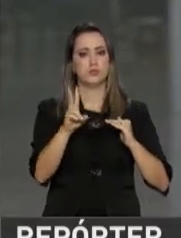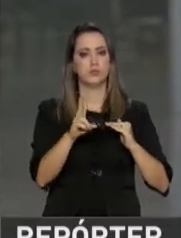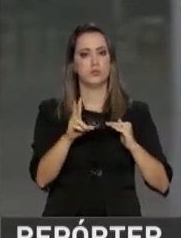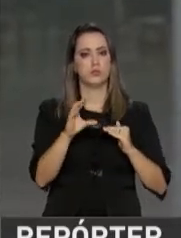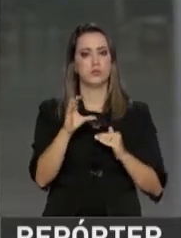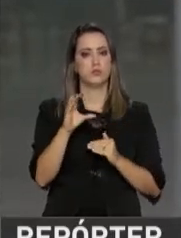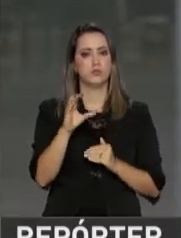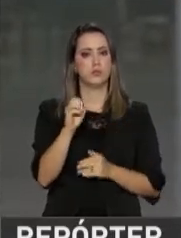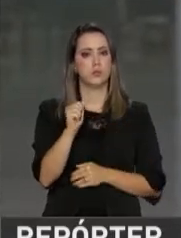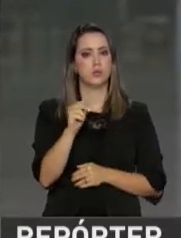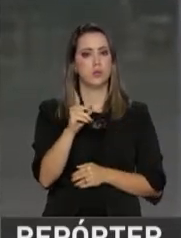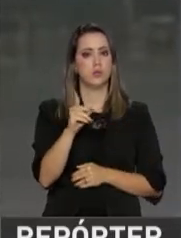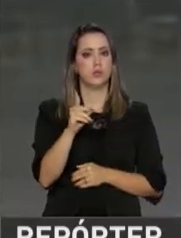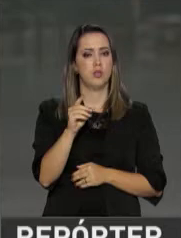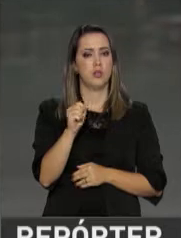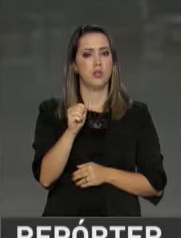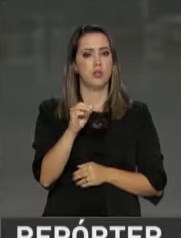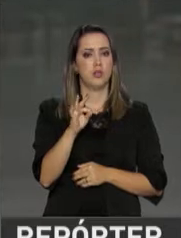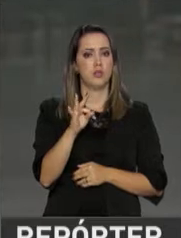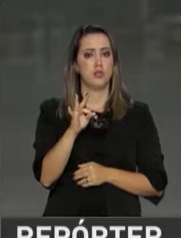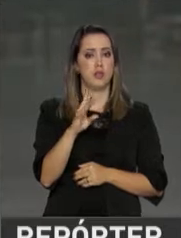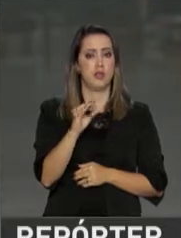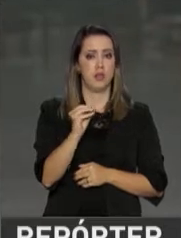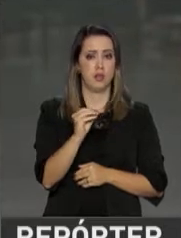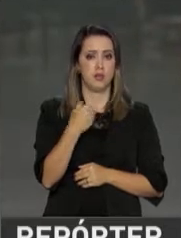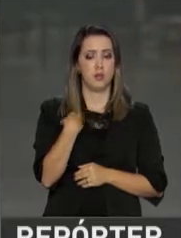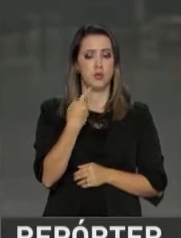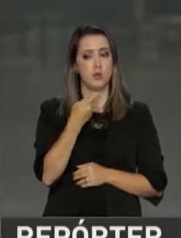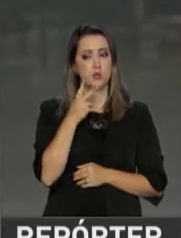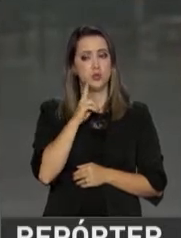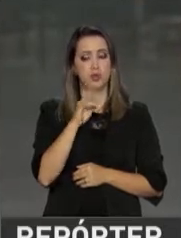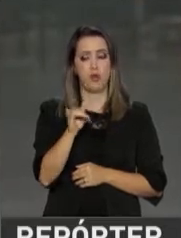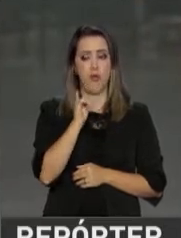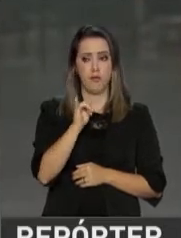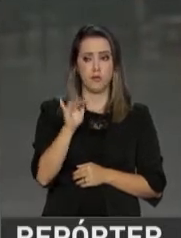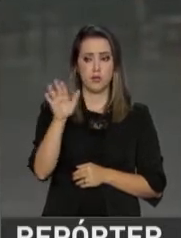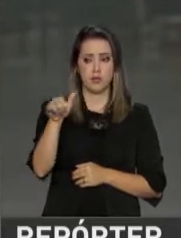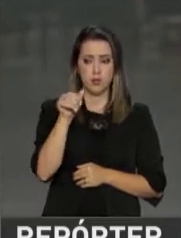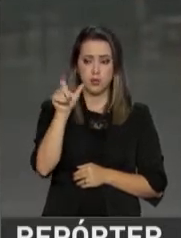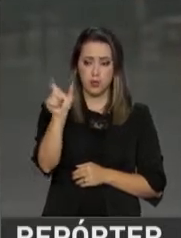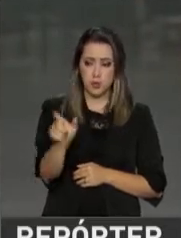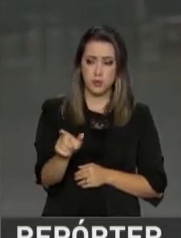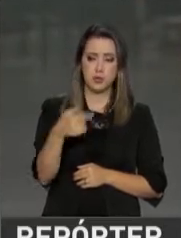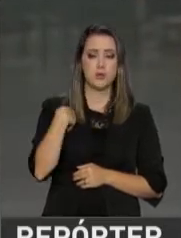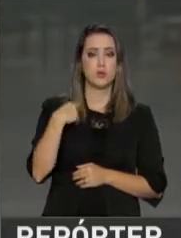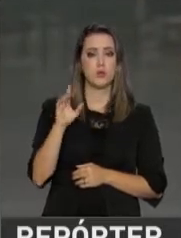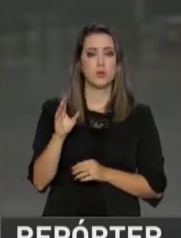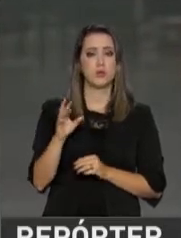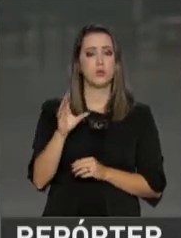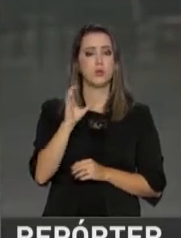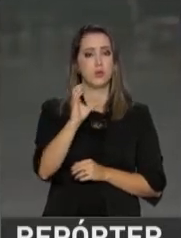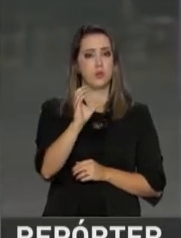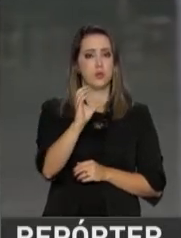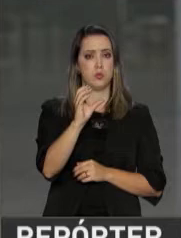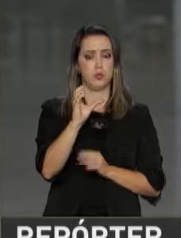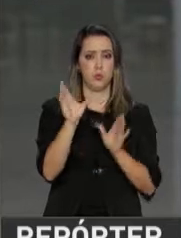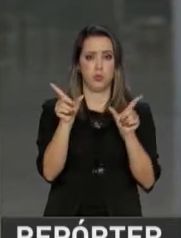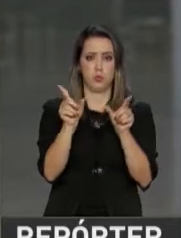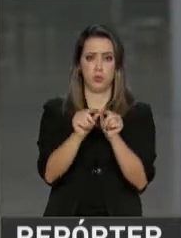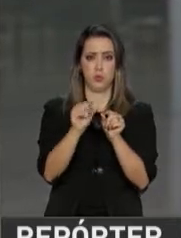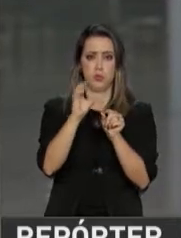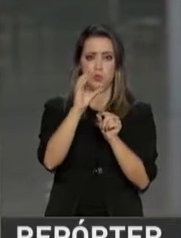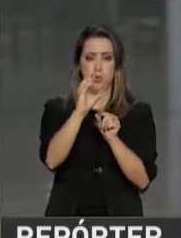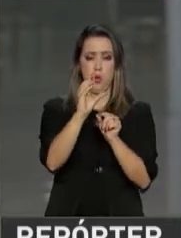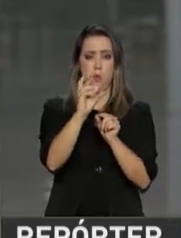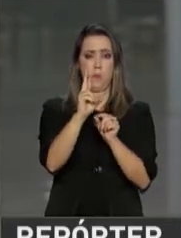cadastro nesse momento em que o bloqueio benefício e chama o beneficiário no centro de referência da assistência social que é dos municípios